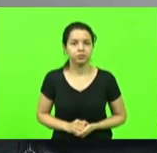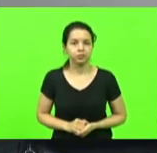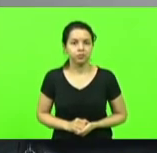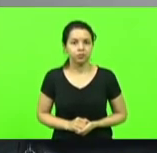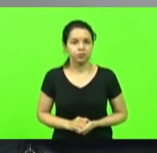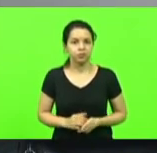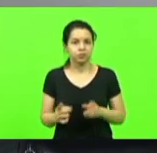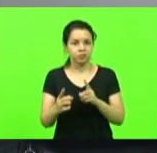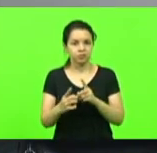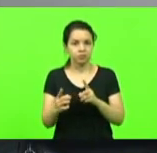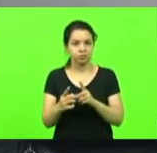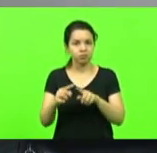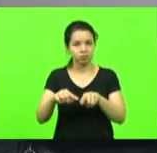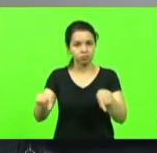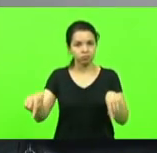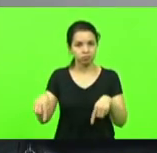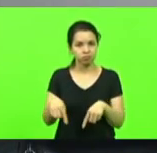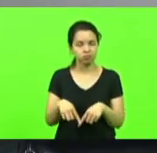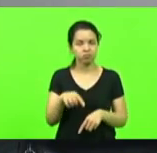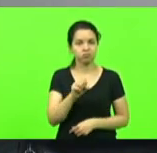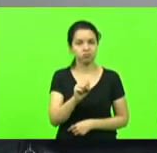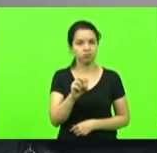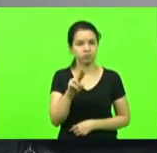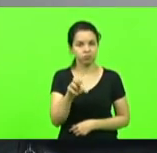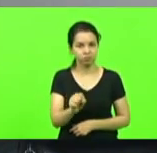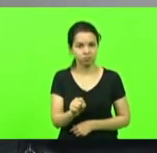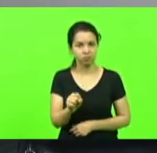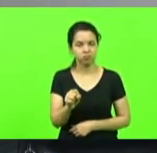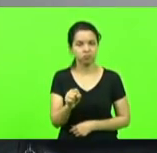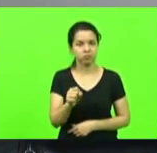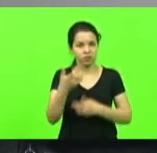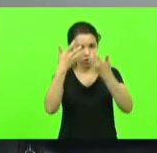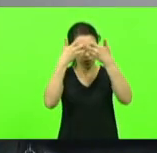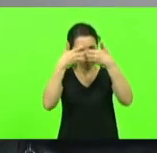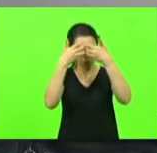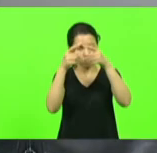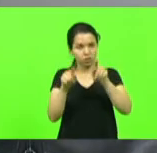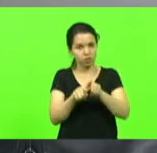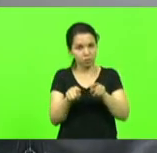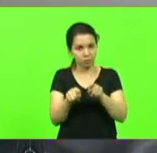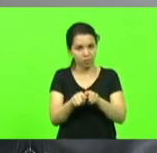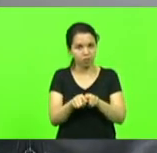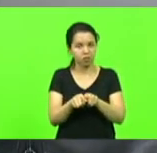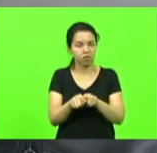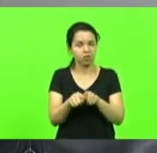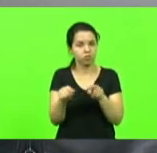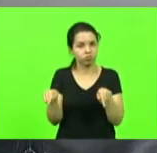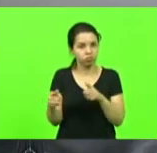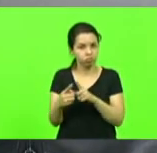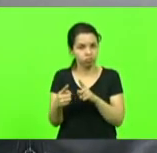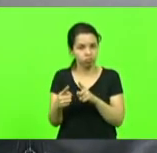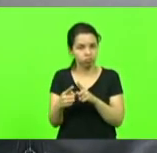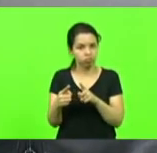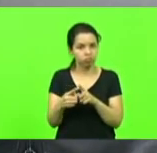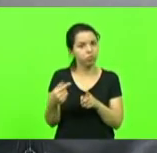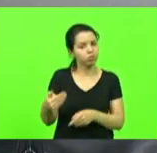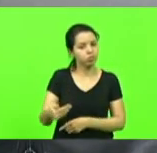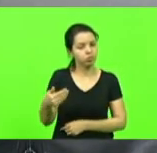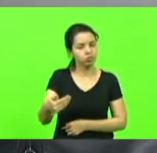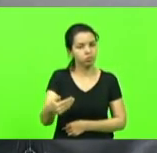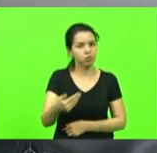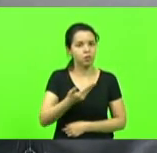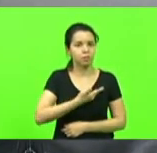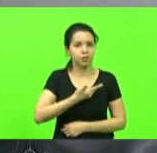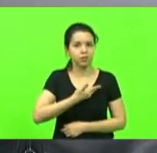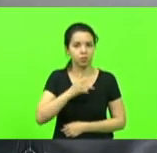SUS, de neuro, e também consultório. Na realidade, no dia a dia, meu amigo Ramon Tartari,